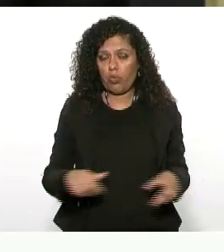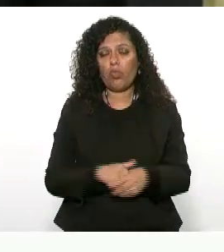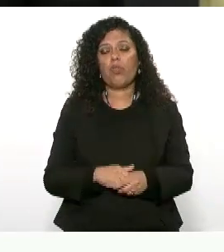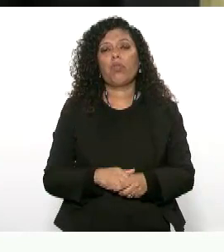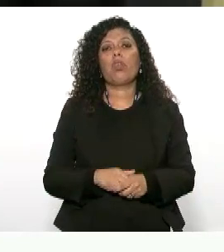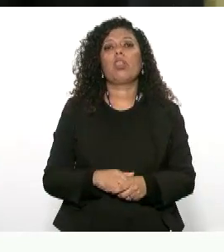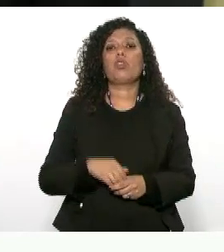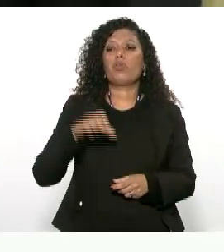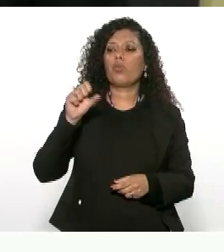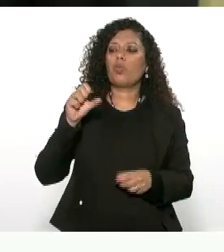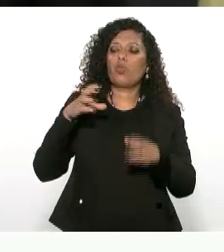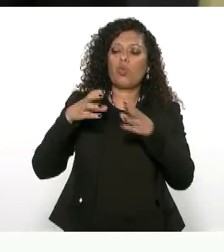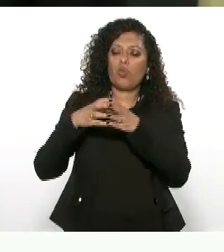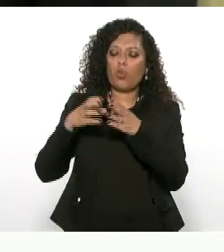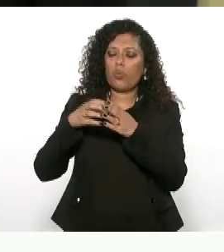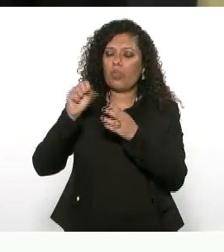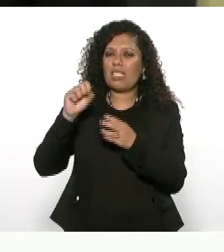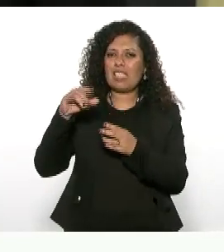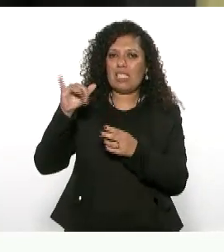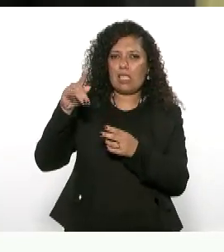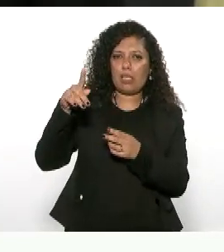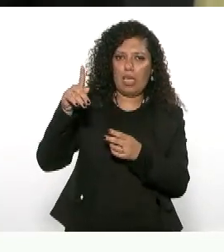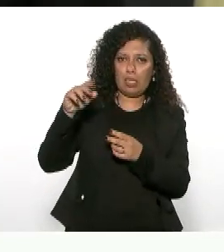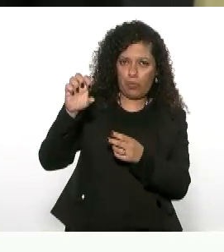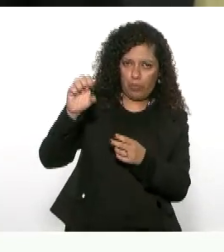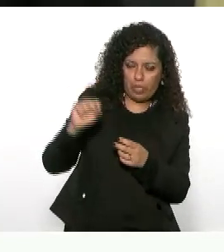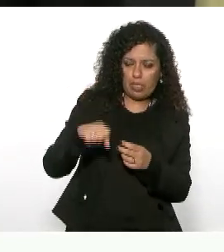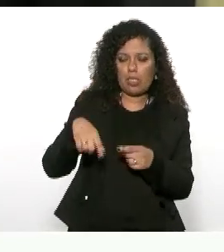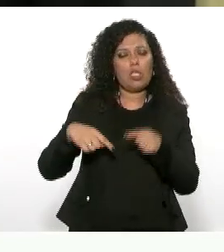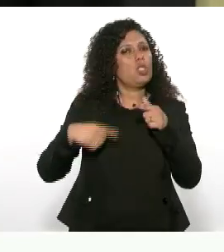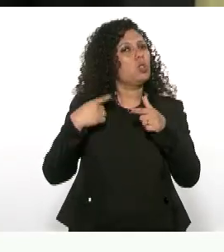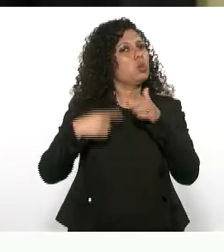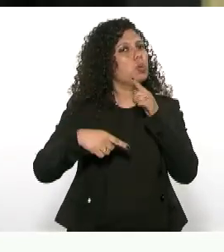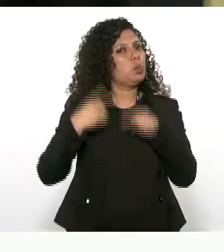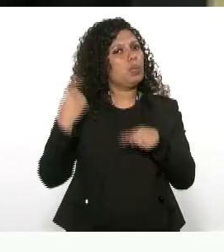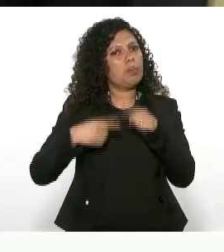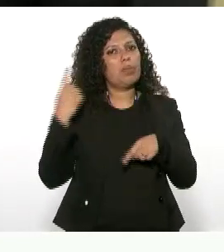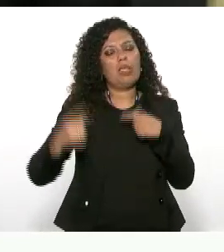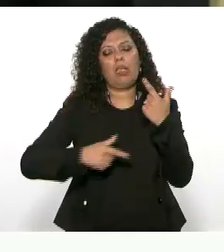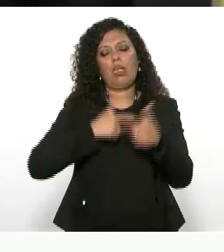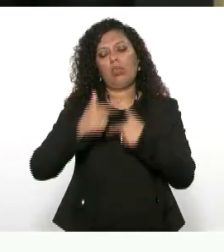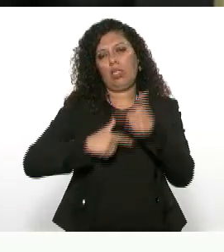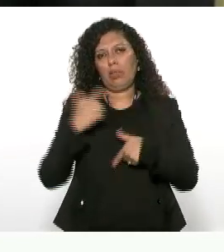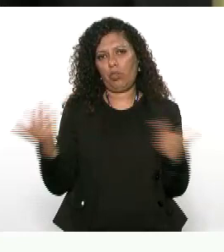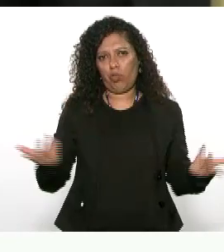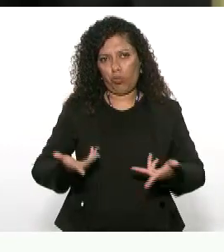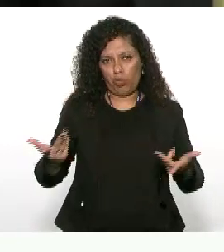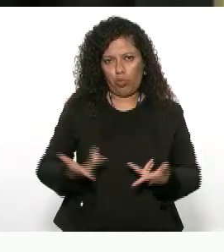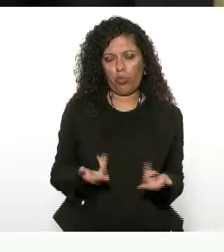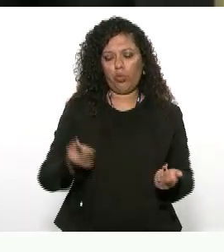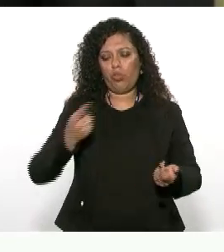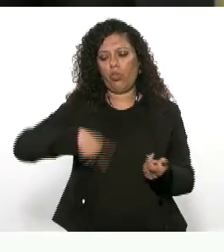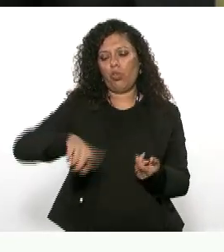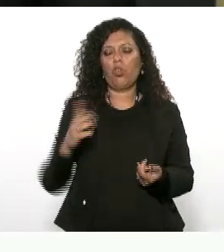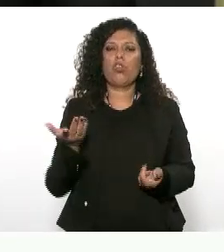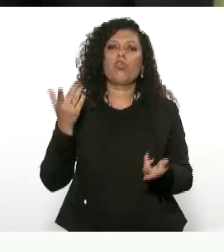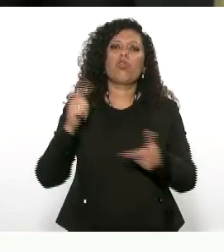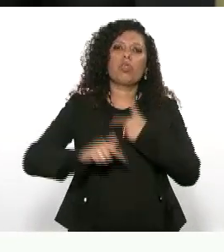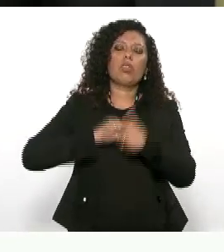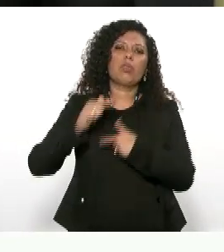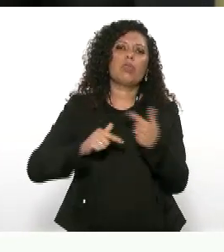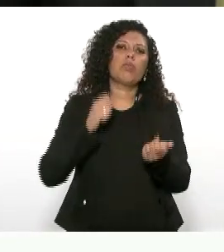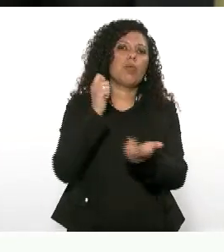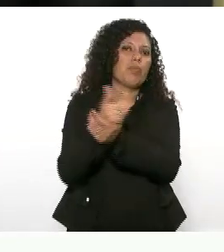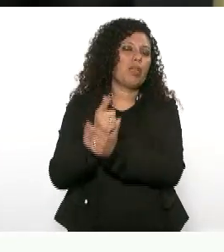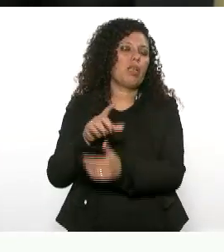finalidade. Ele tem, inclusive, algumas rubricas já destinadas a pagamento do regime adicional de serviço dos policiais. Ele tem, basicamente, o objetivo